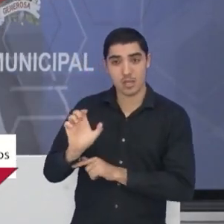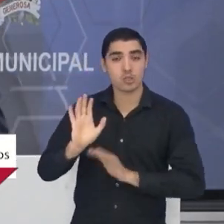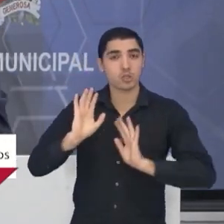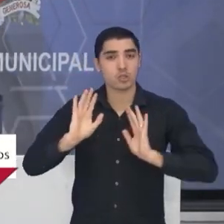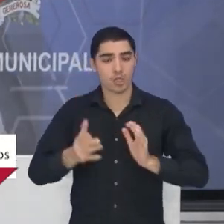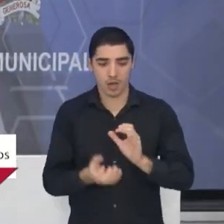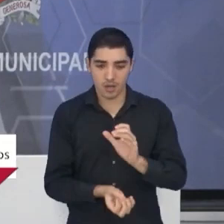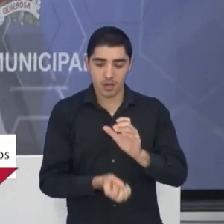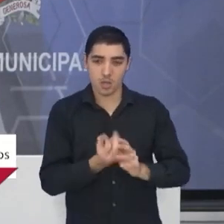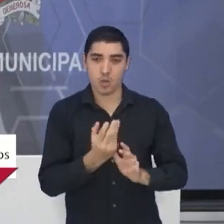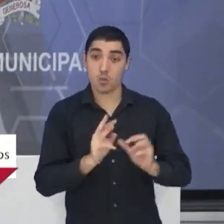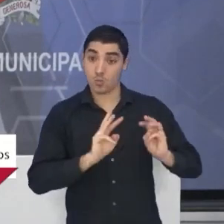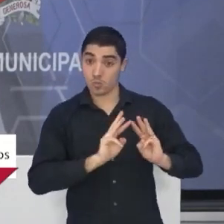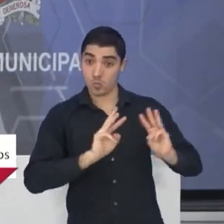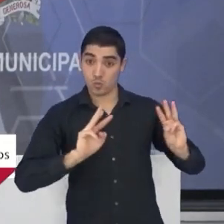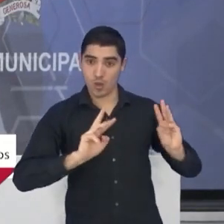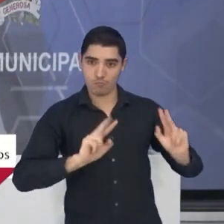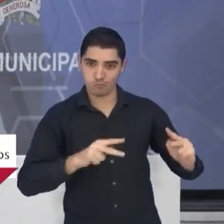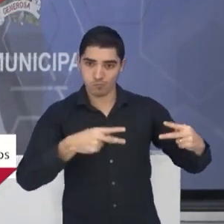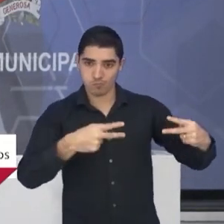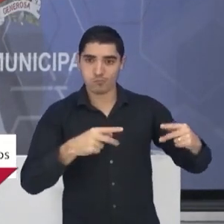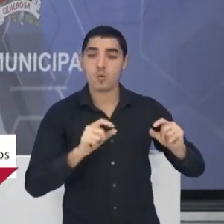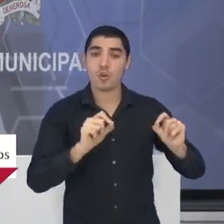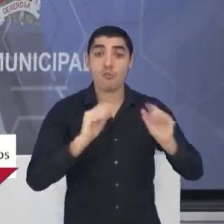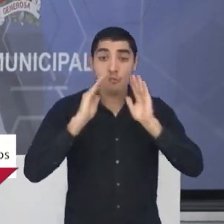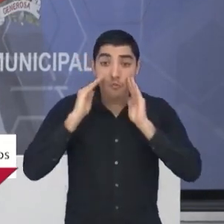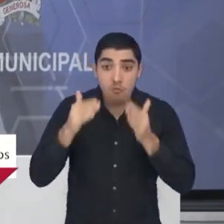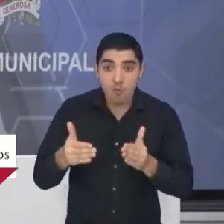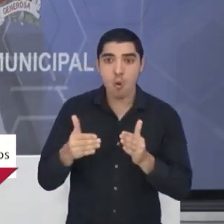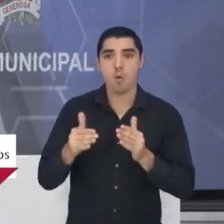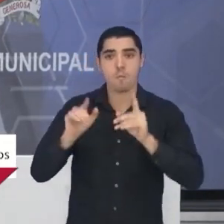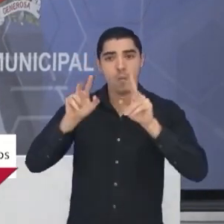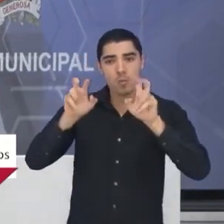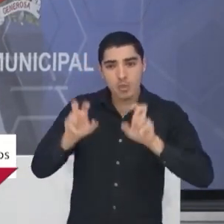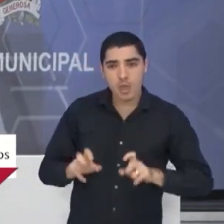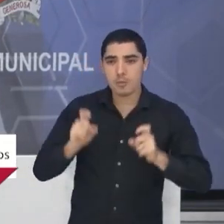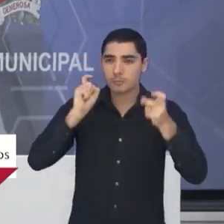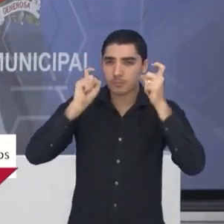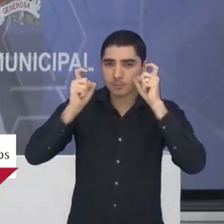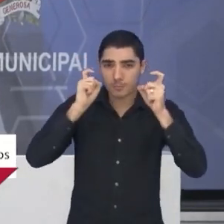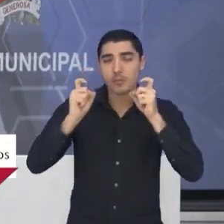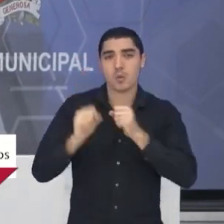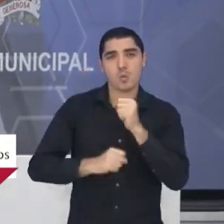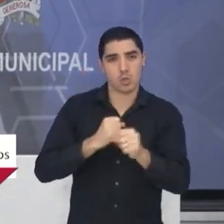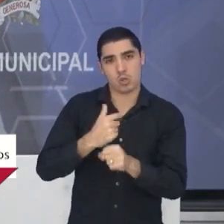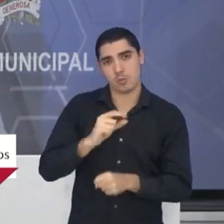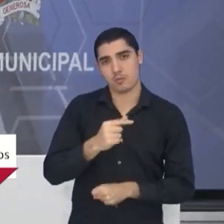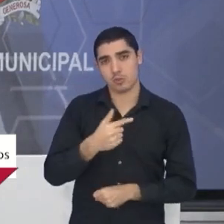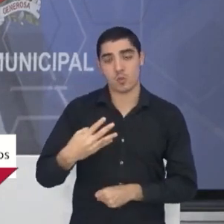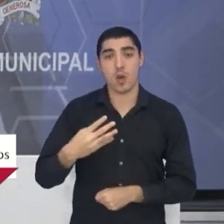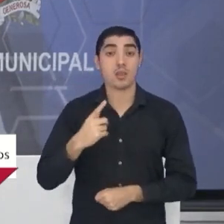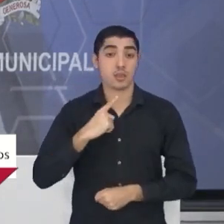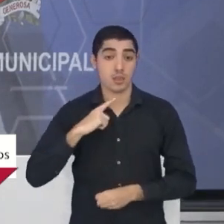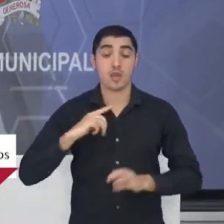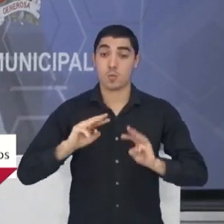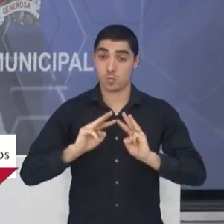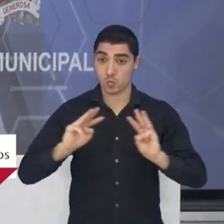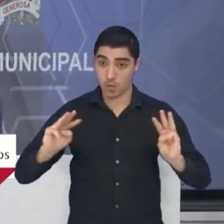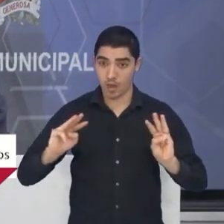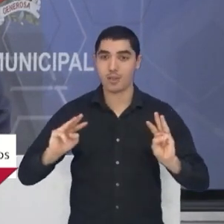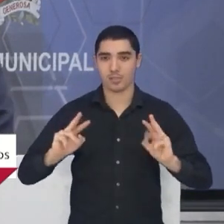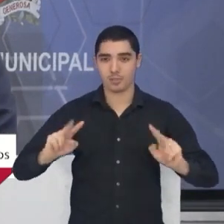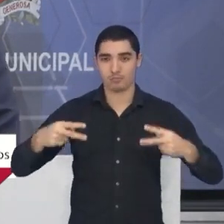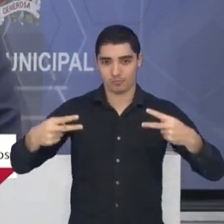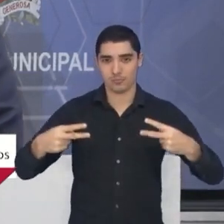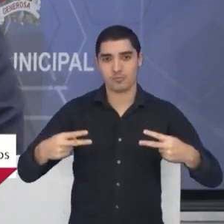específico para tratar de assuntos do nosso ciclo de debates de 2024 você pode acessar pelo nosso site oficial